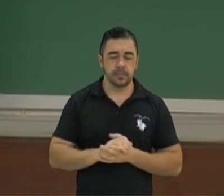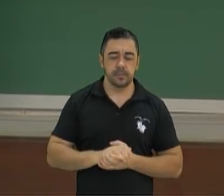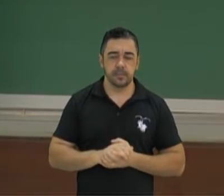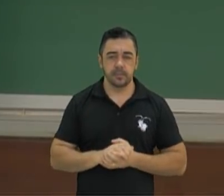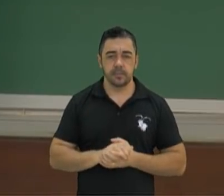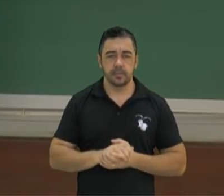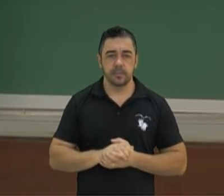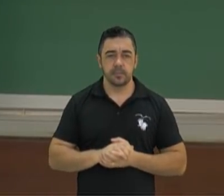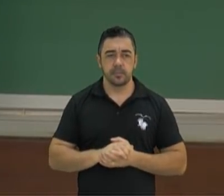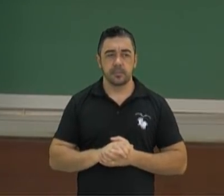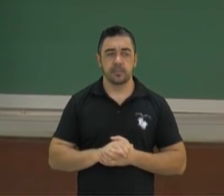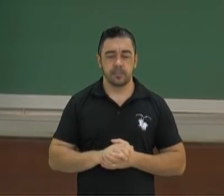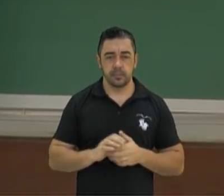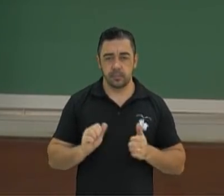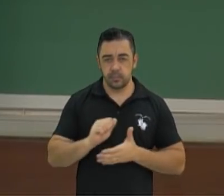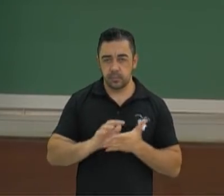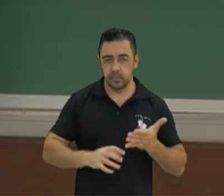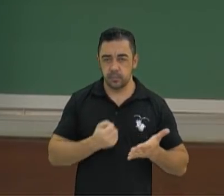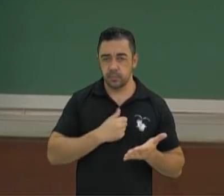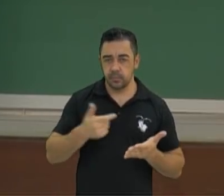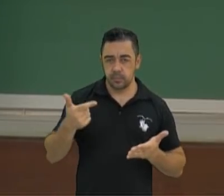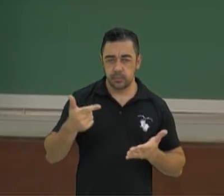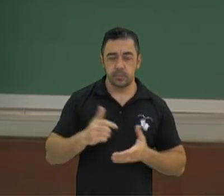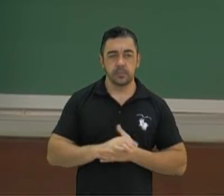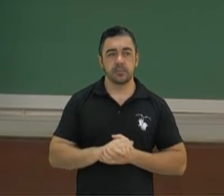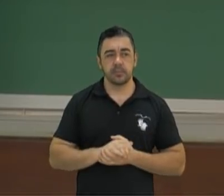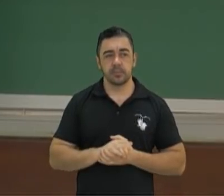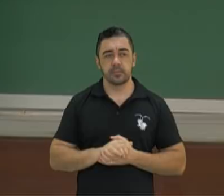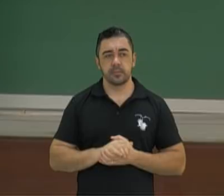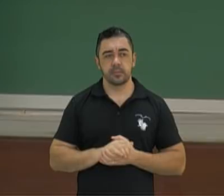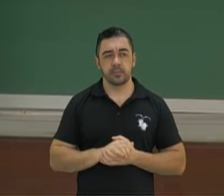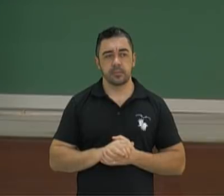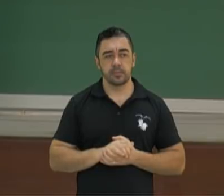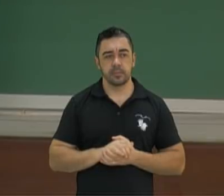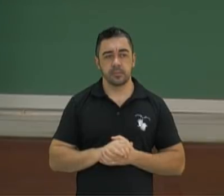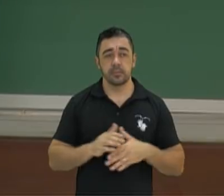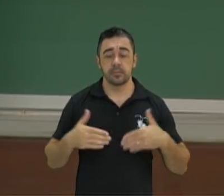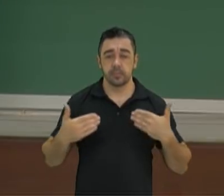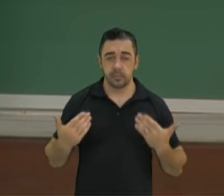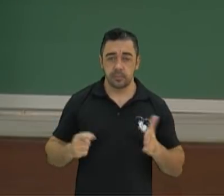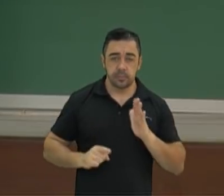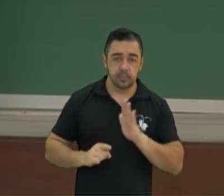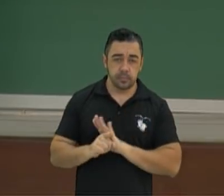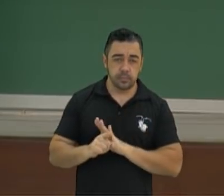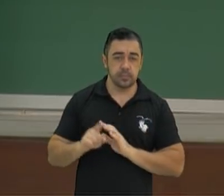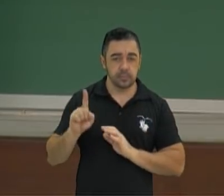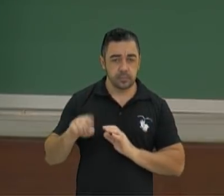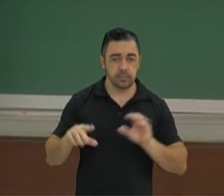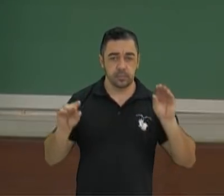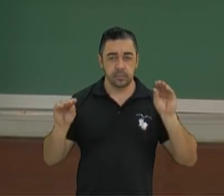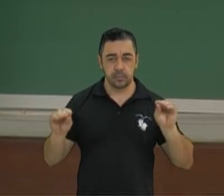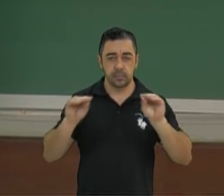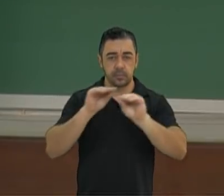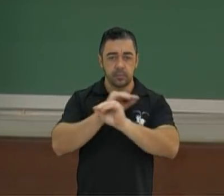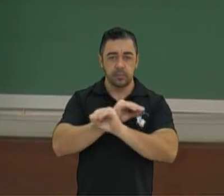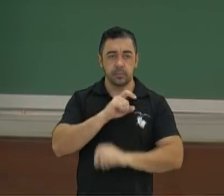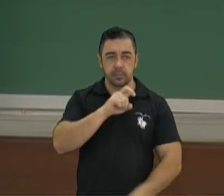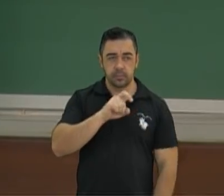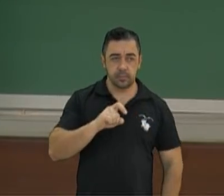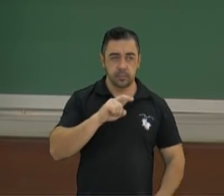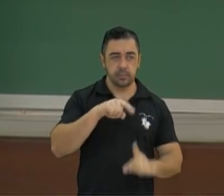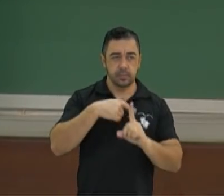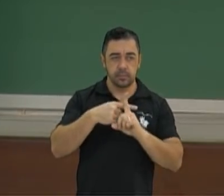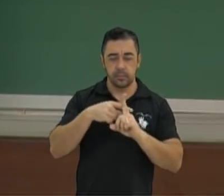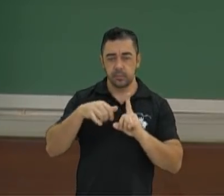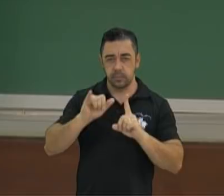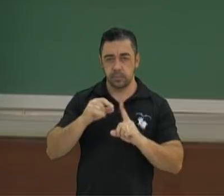Ok? Então veja a atividade 2, então. Qual o valor da expressão x mais